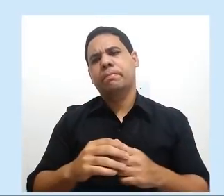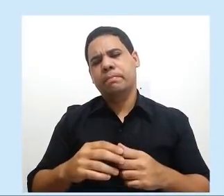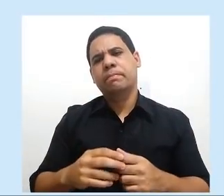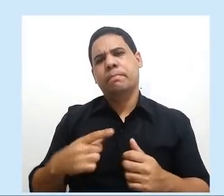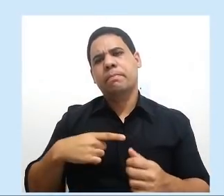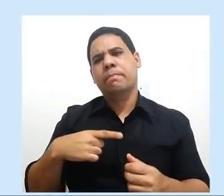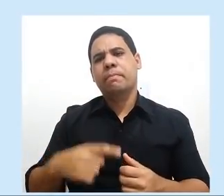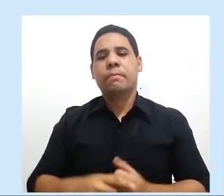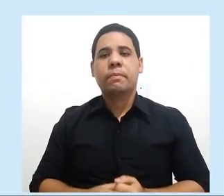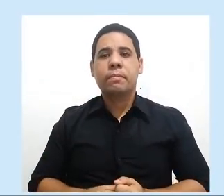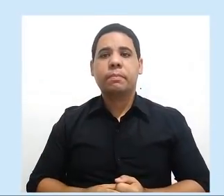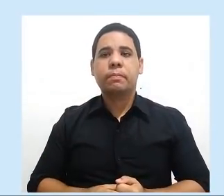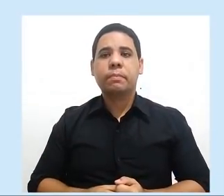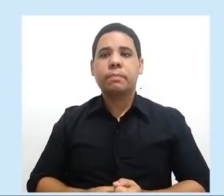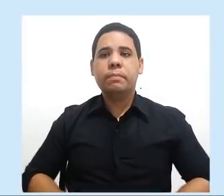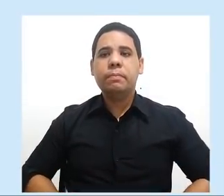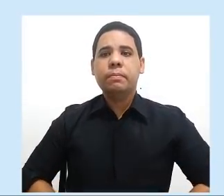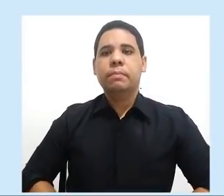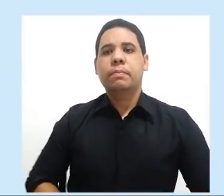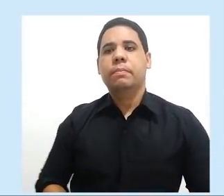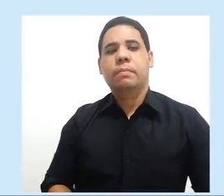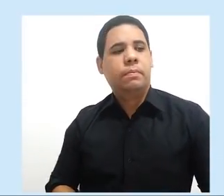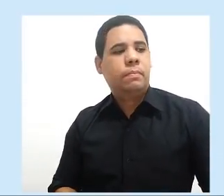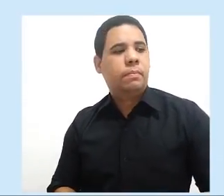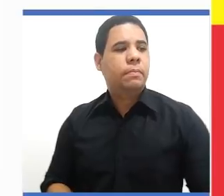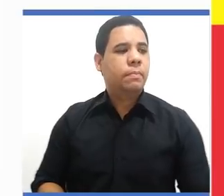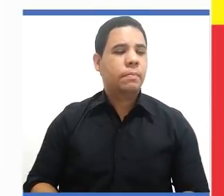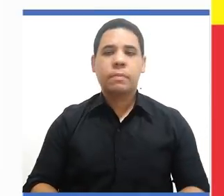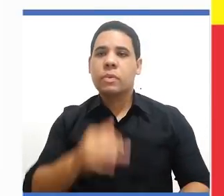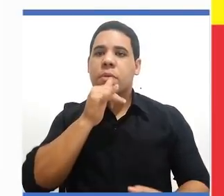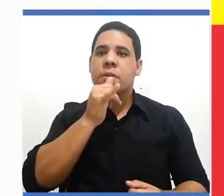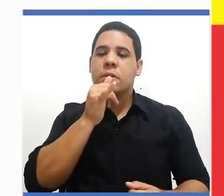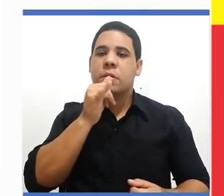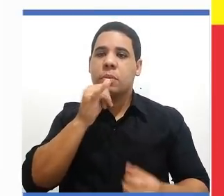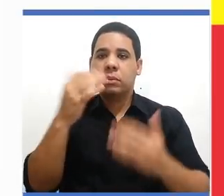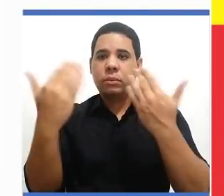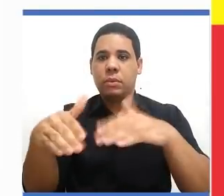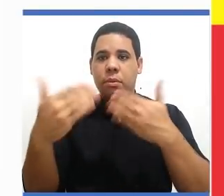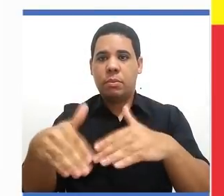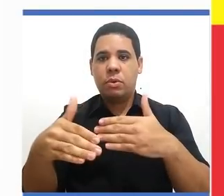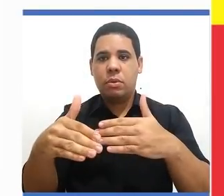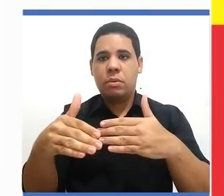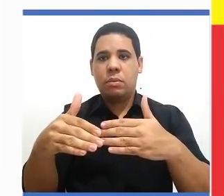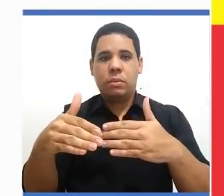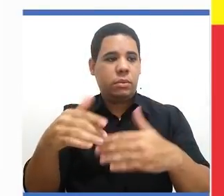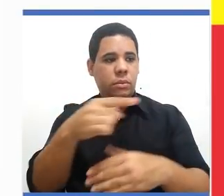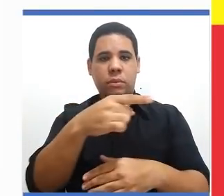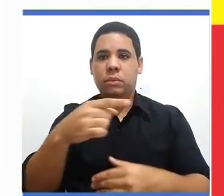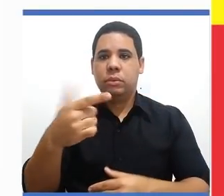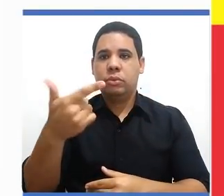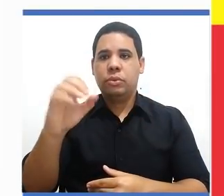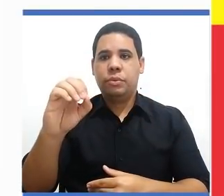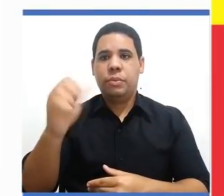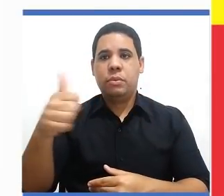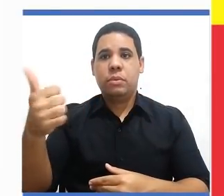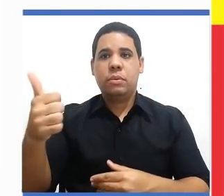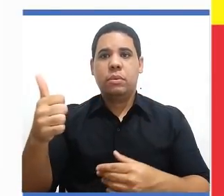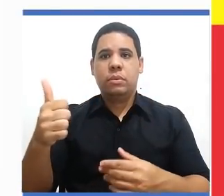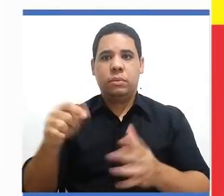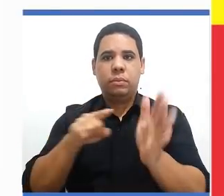Então vamos fazer uma questão. Se liga aí, nessa questão do Enem de 2011,